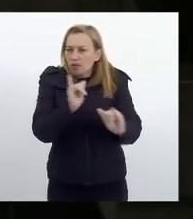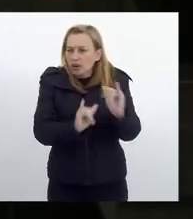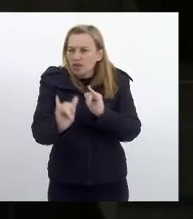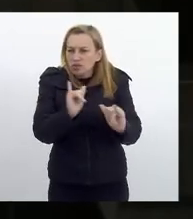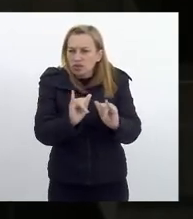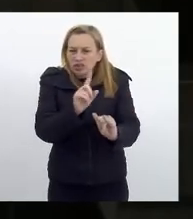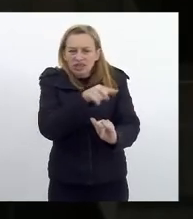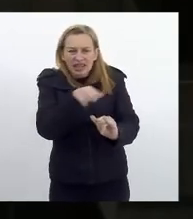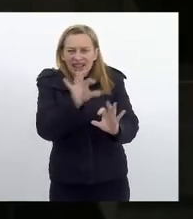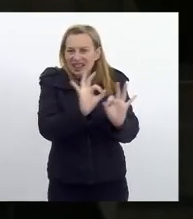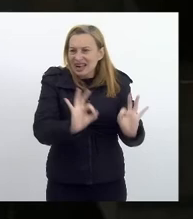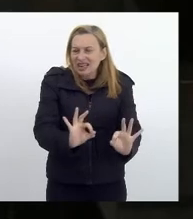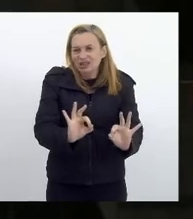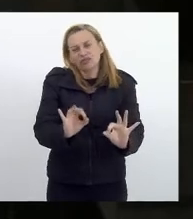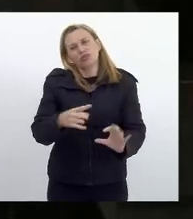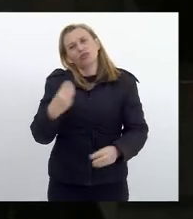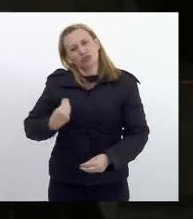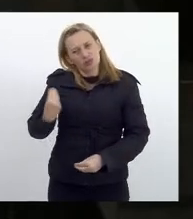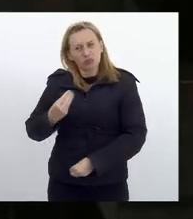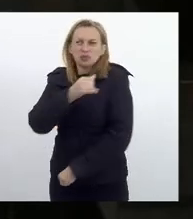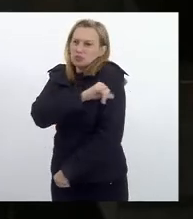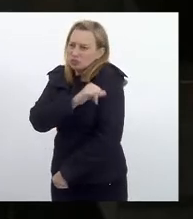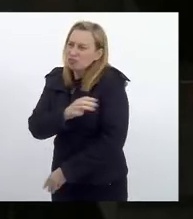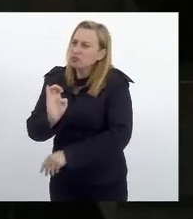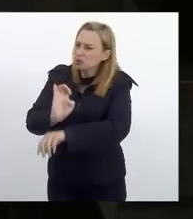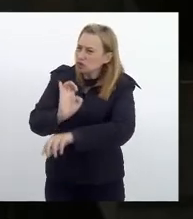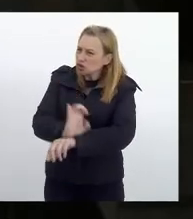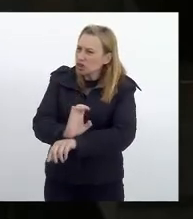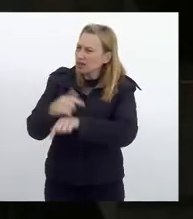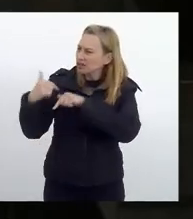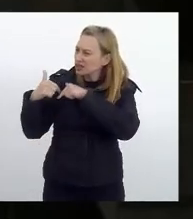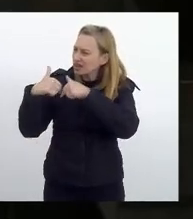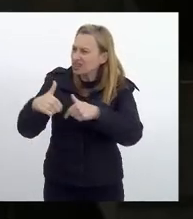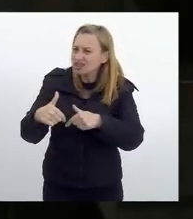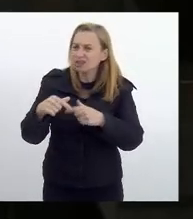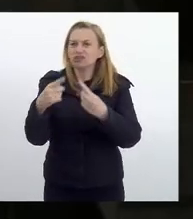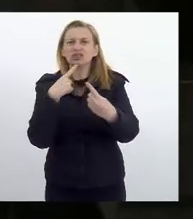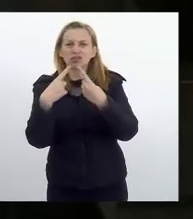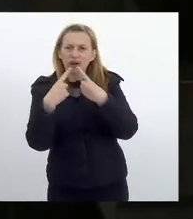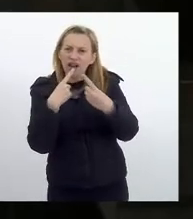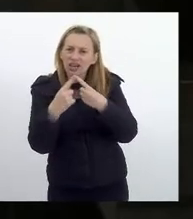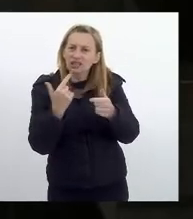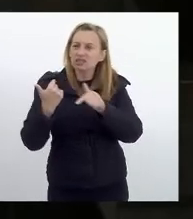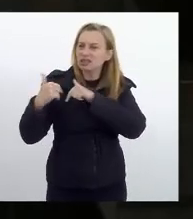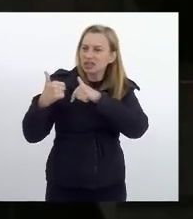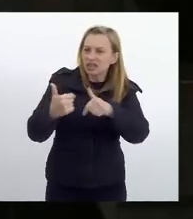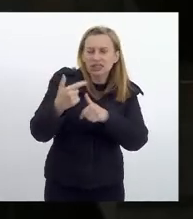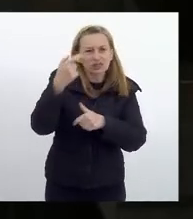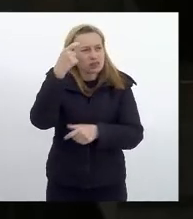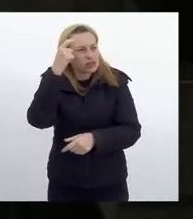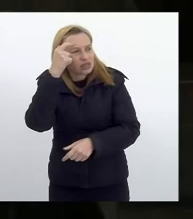mas estamos no Rio de Janeiro, um Estado que tem tradição de debate, tem tradição de reflexão,